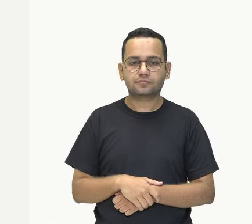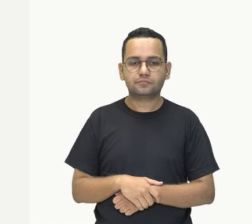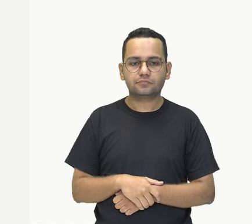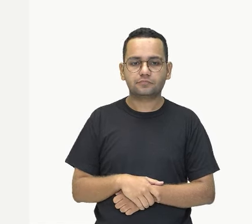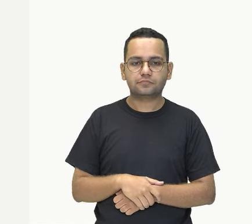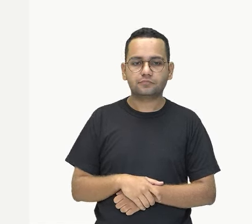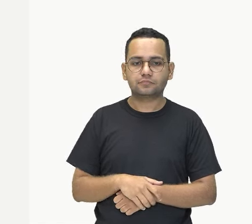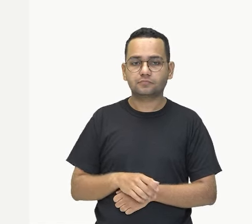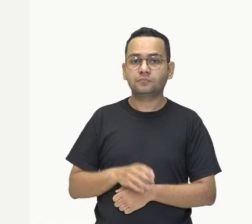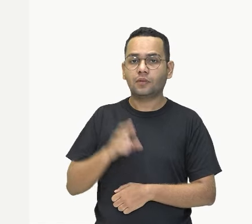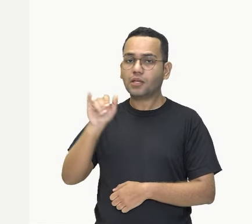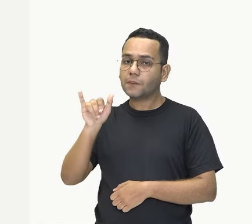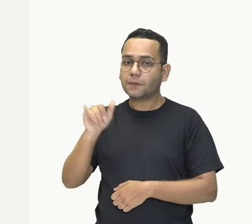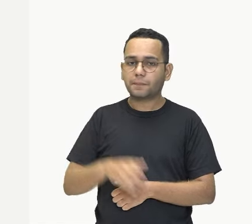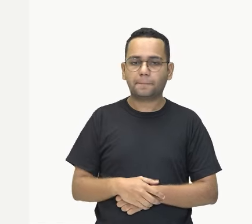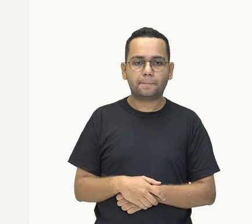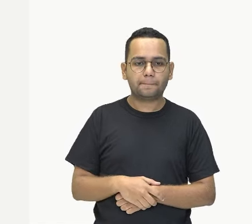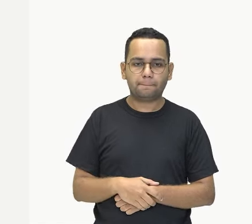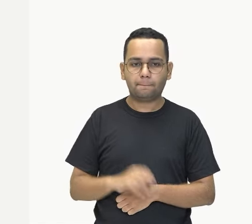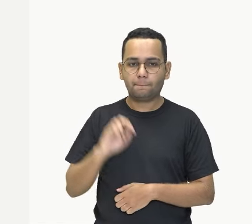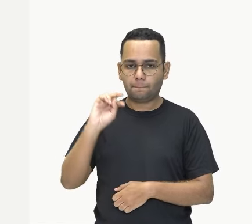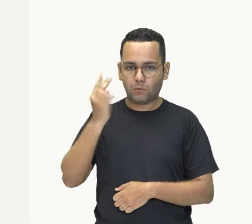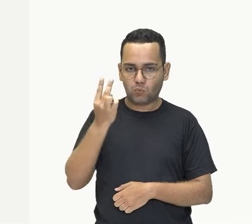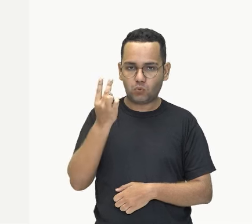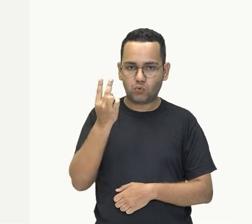eu vou ter quem? Ó? 2